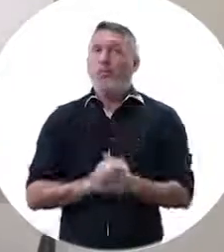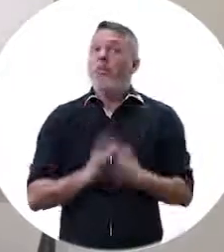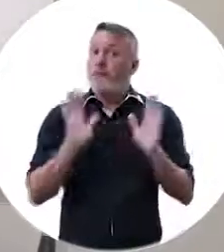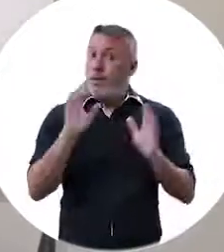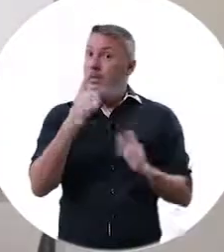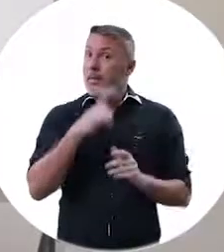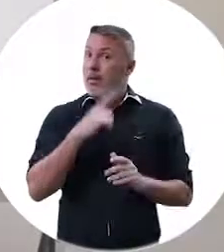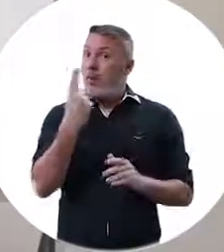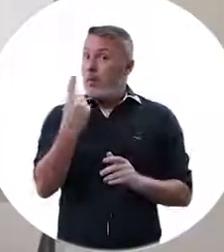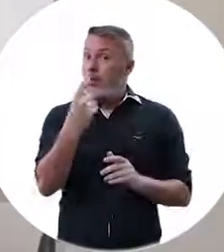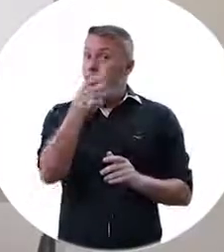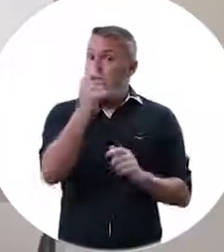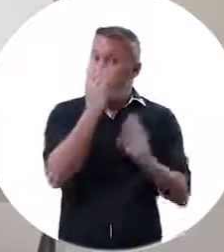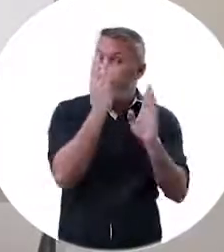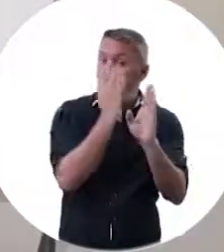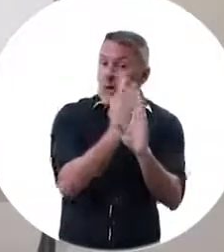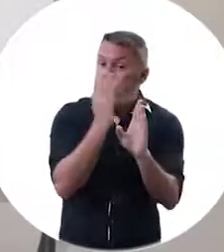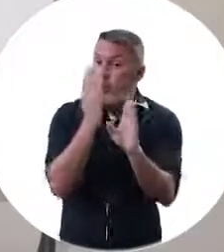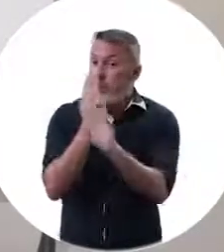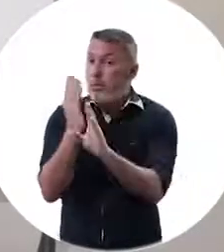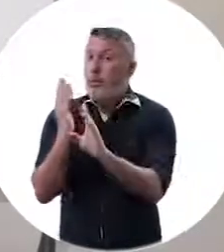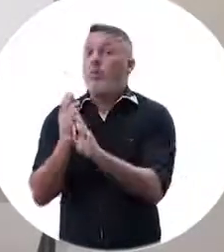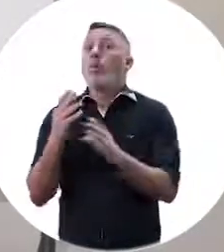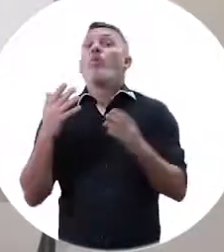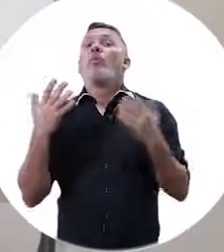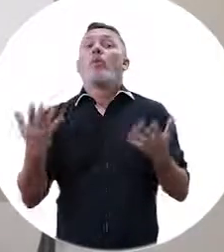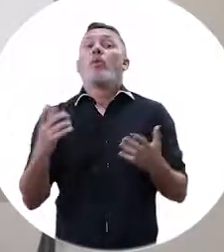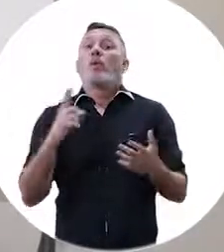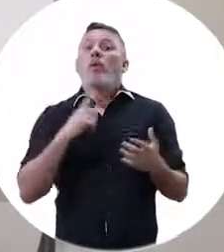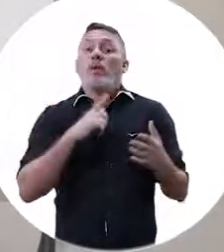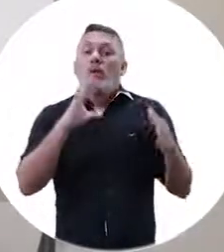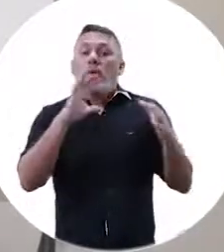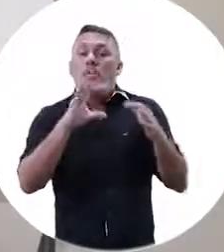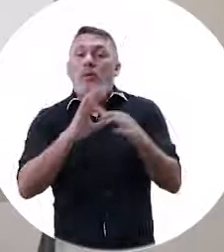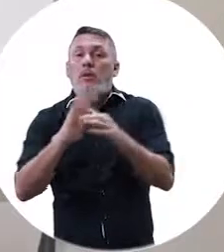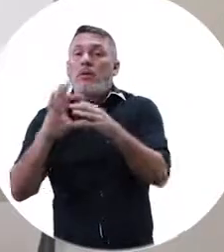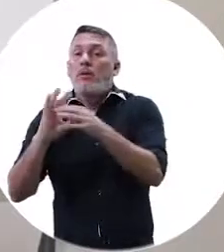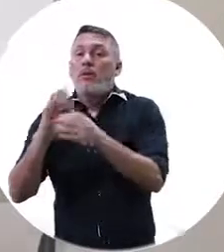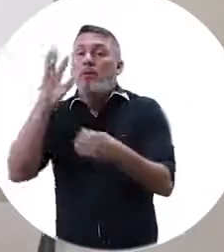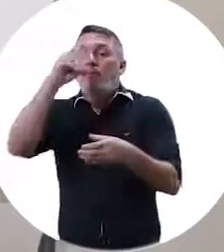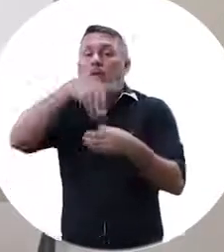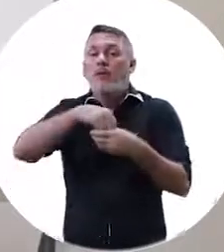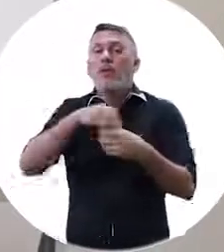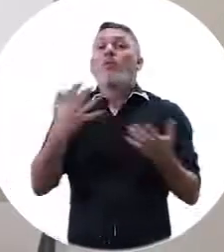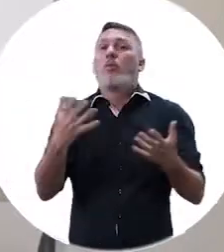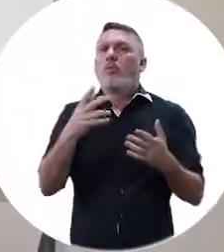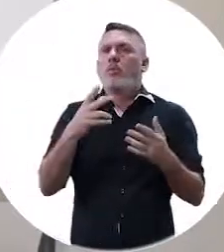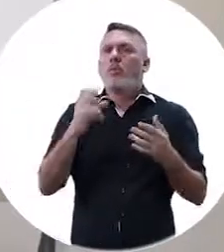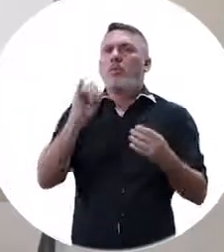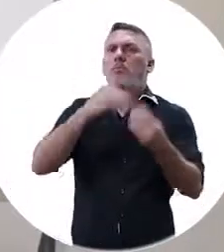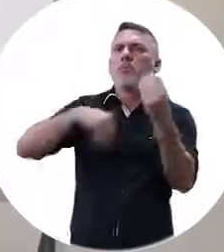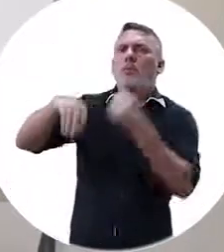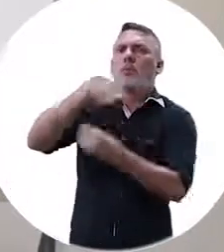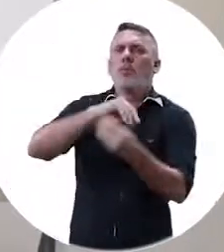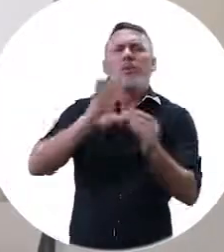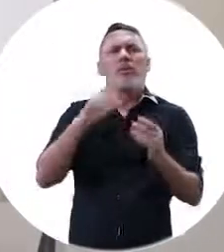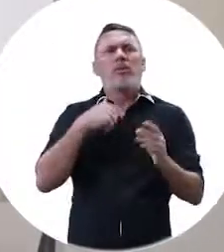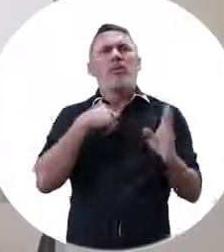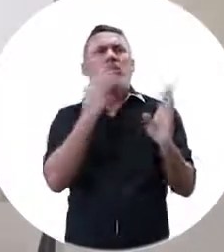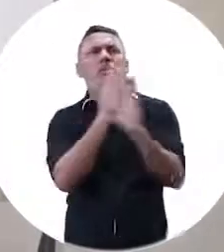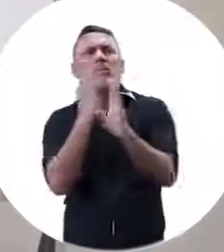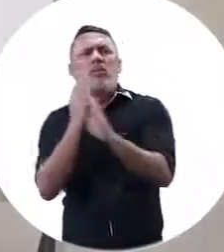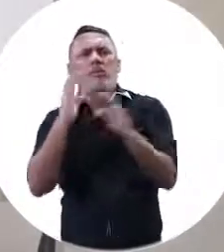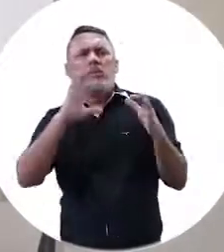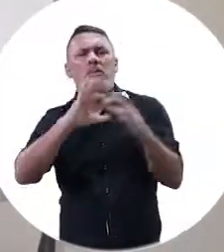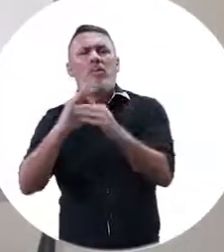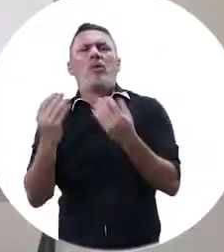Só que tem uma questão. Você precisa indicar a posição da ligação tripla neste caso. Como